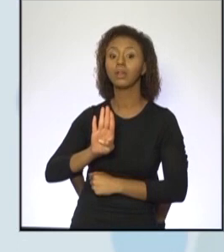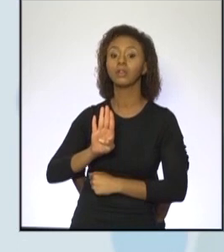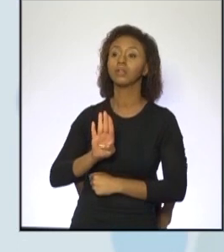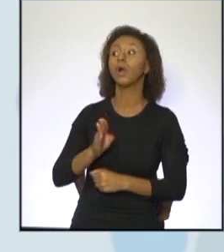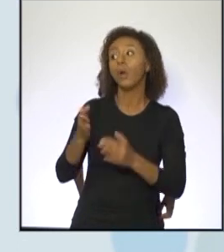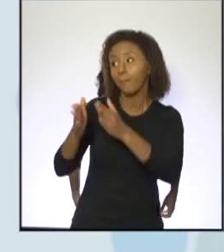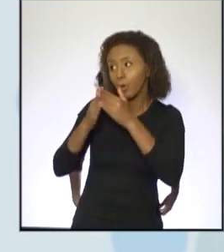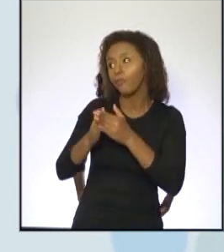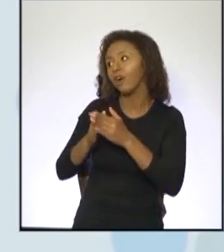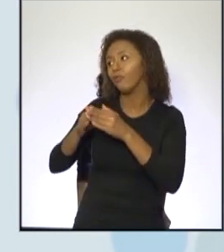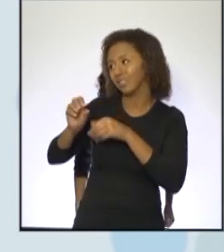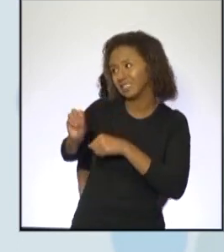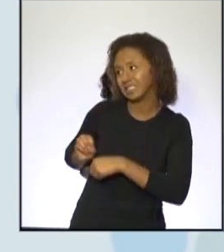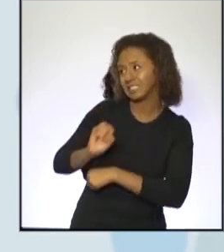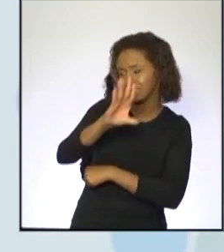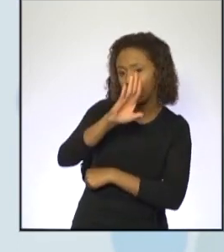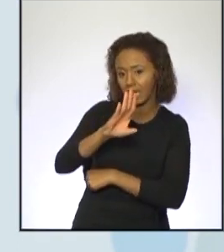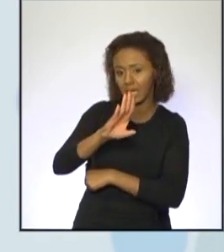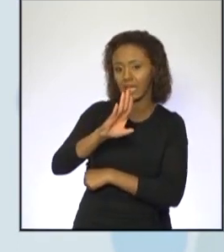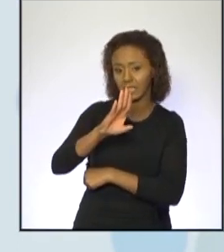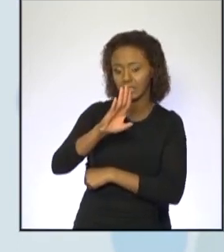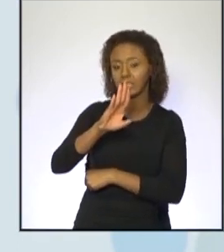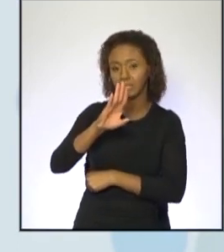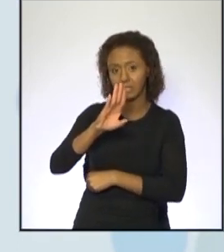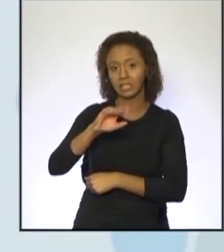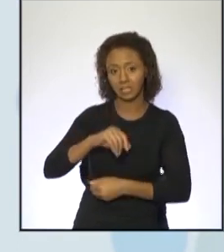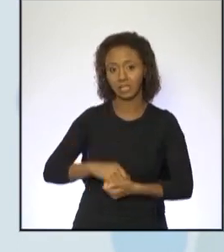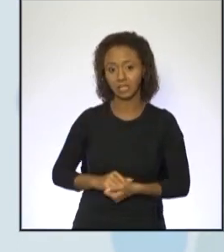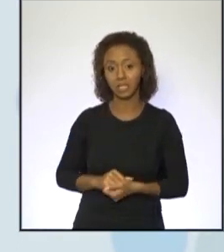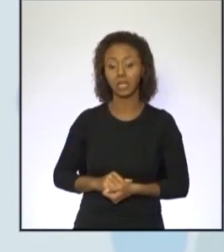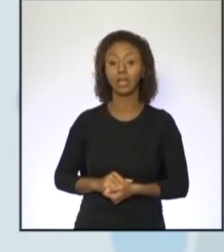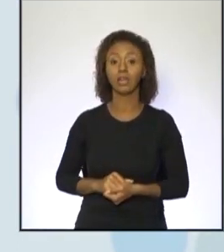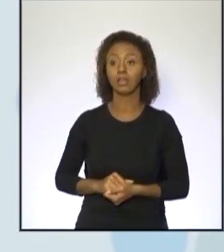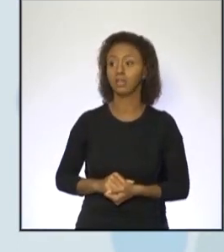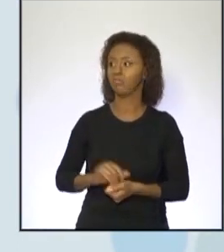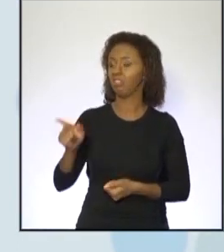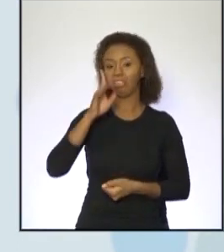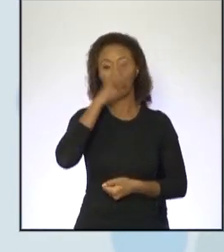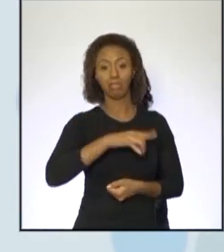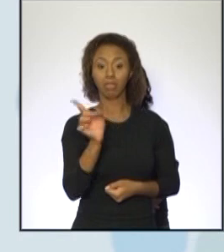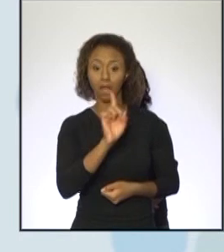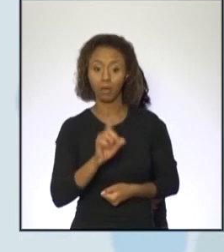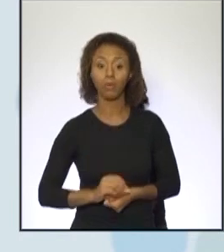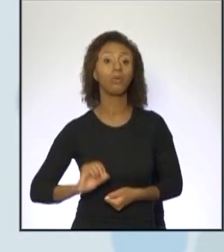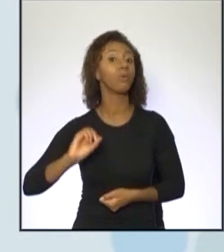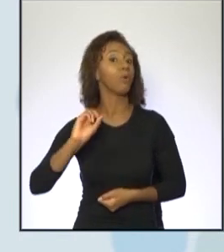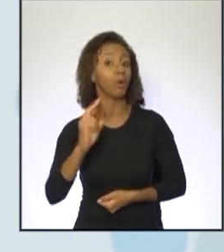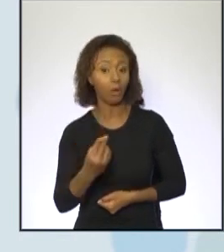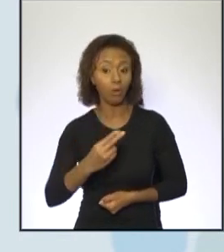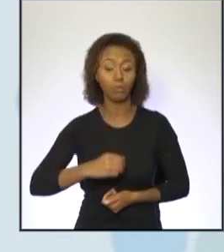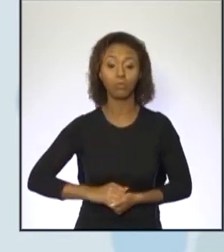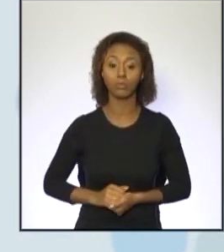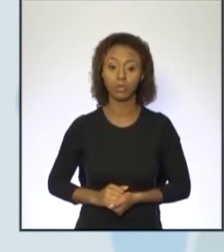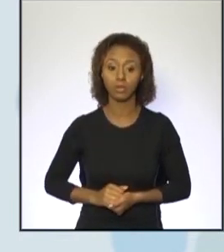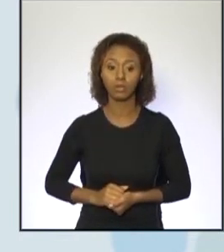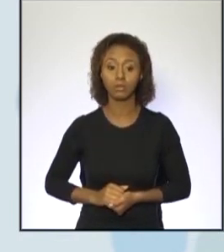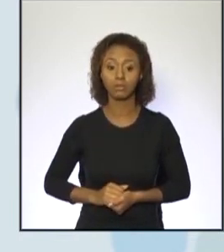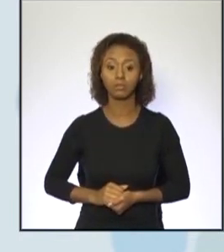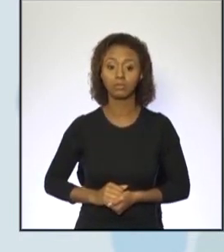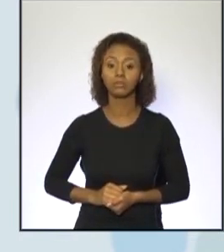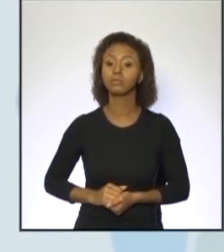condução pública, caso se recusasse a desligar o aparelho. Letra C. Retirado por meio